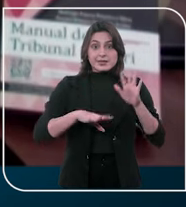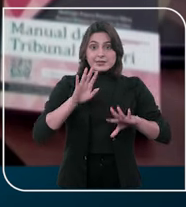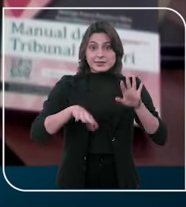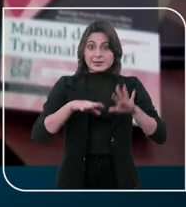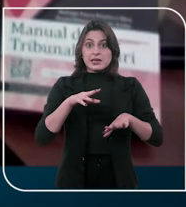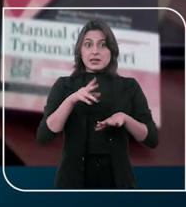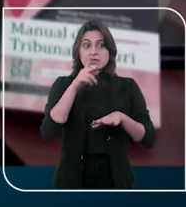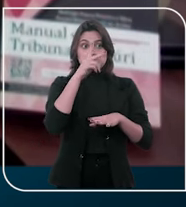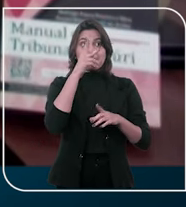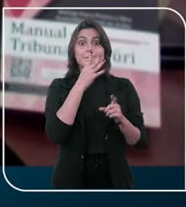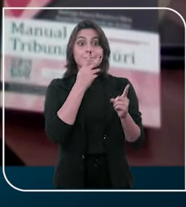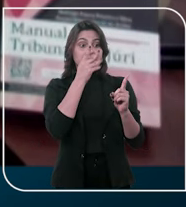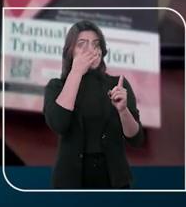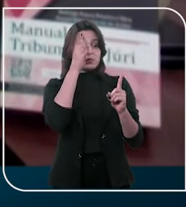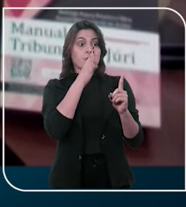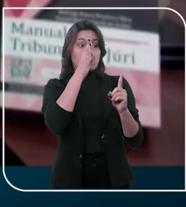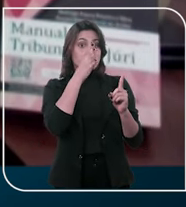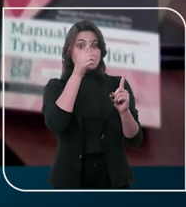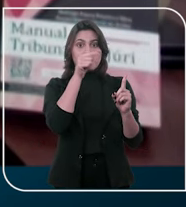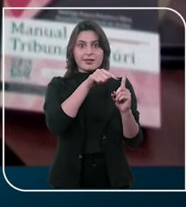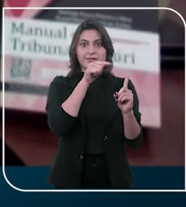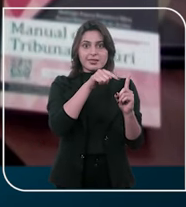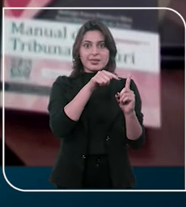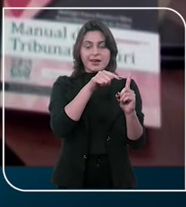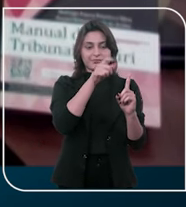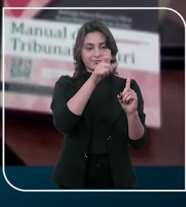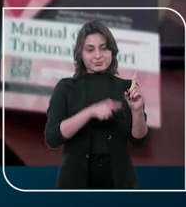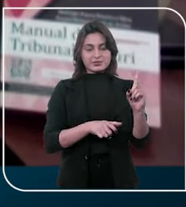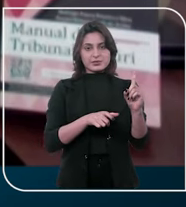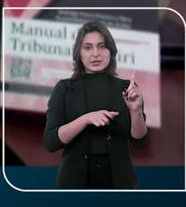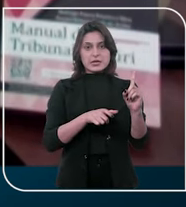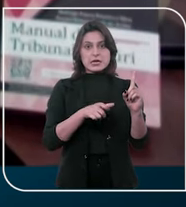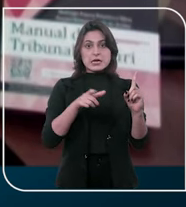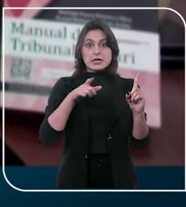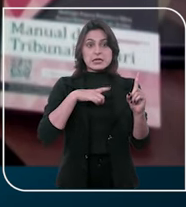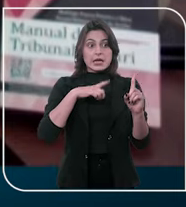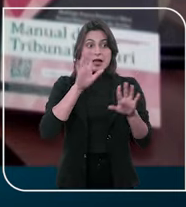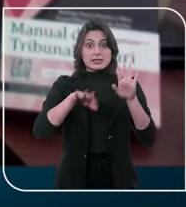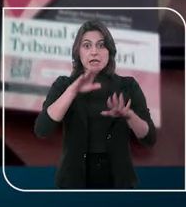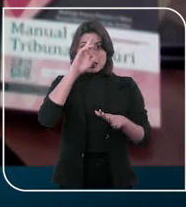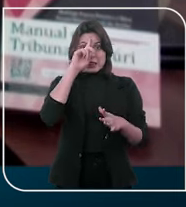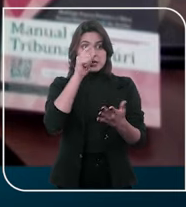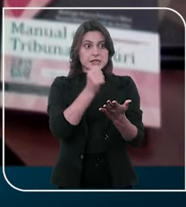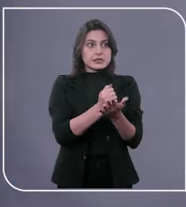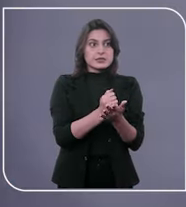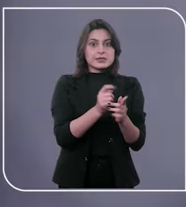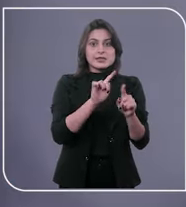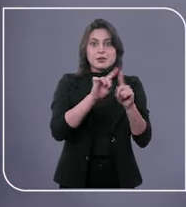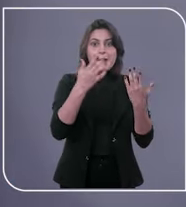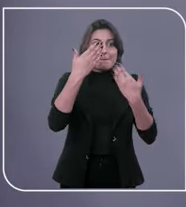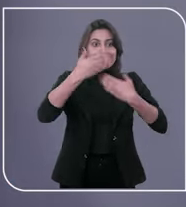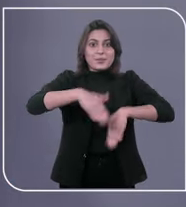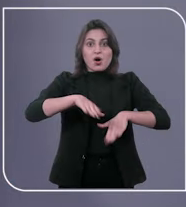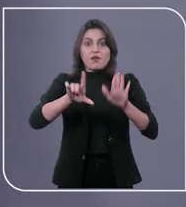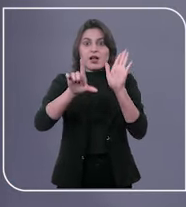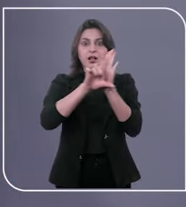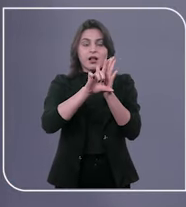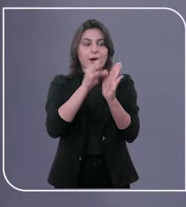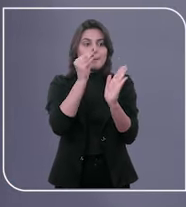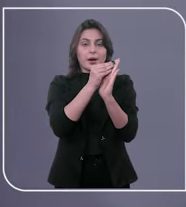você consegue ter uma responsabilização sem qualquer prova legítima. Professora